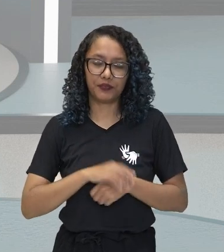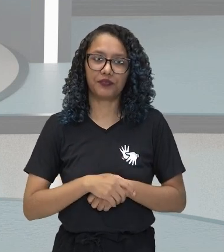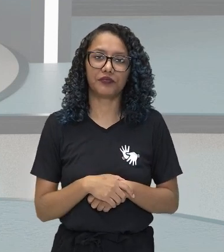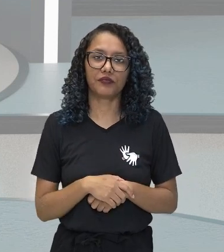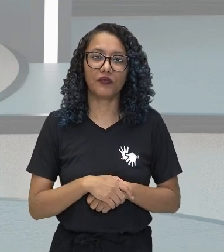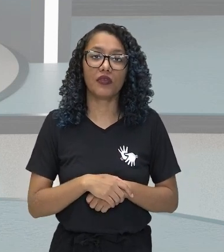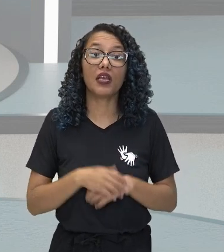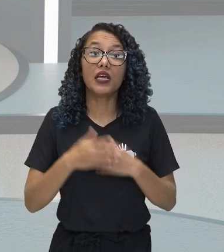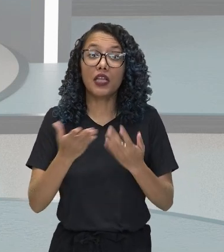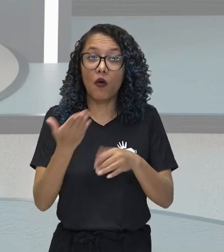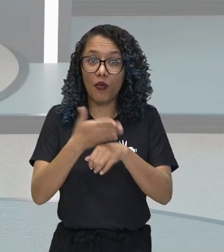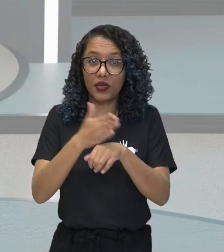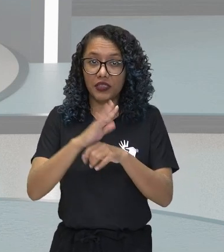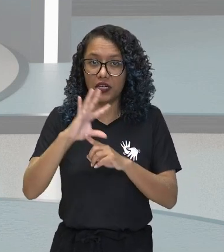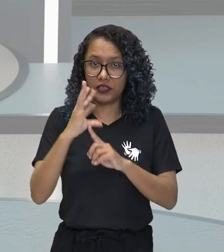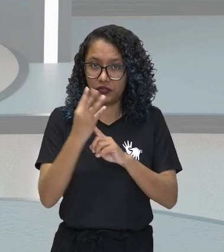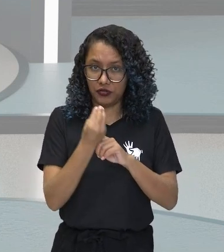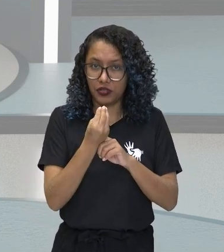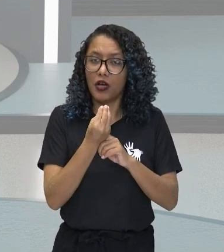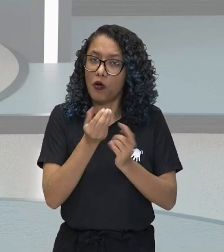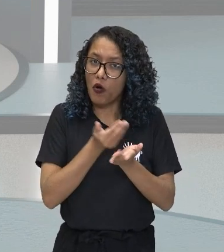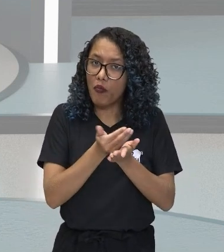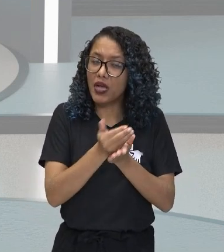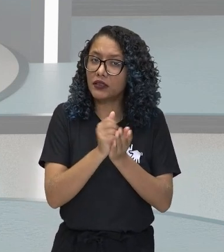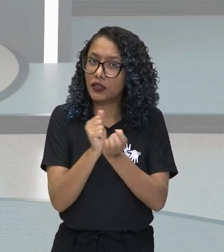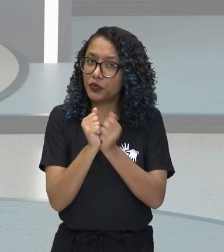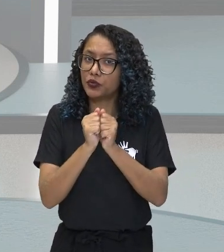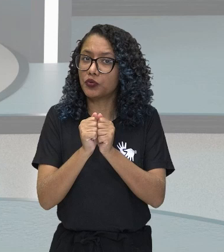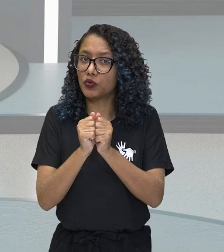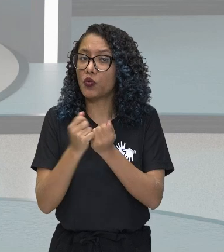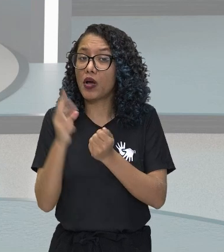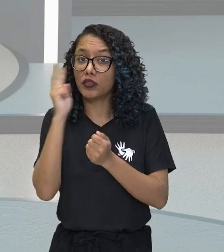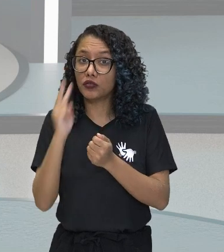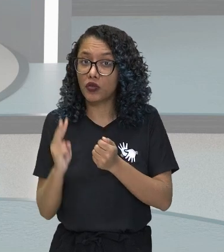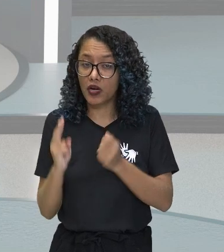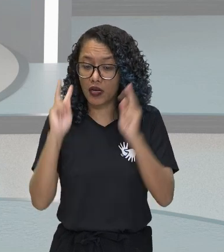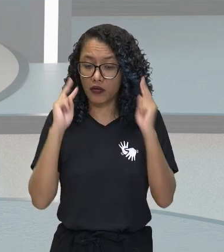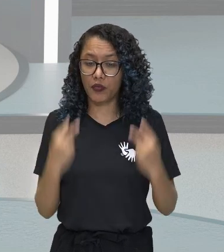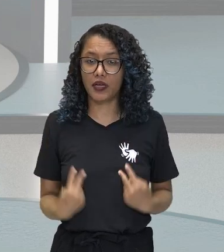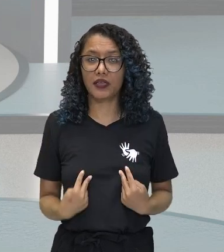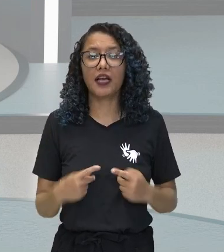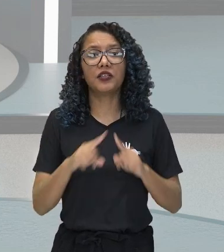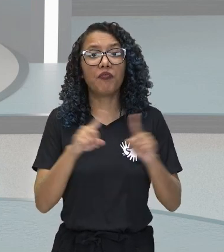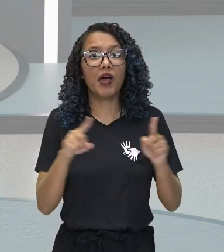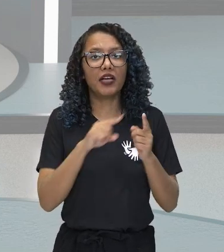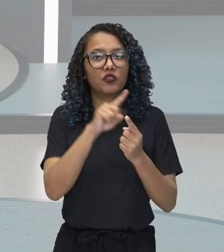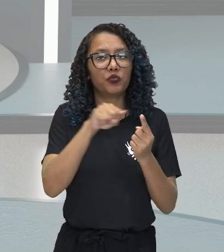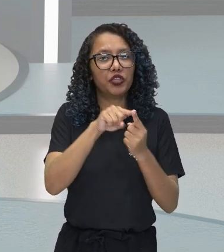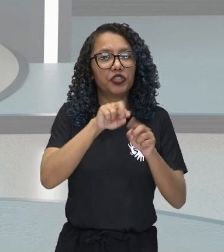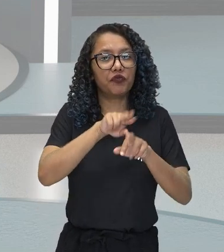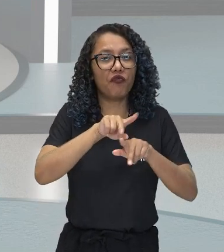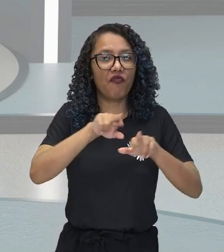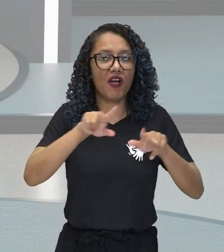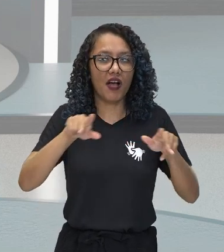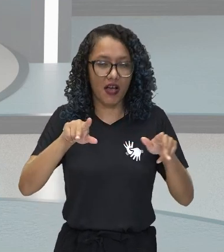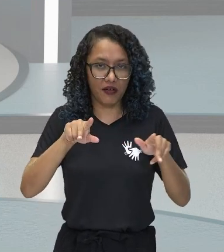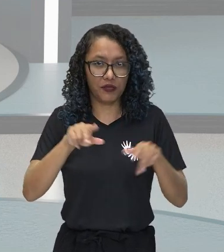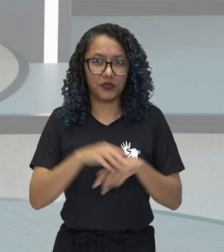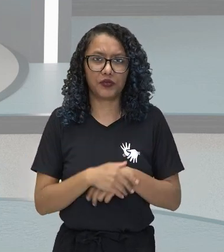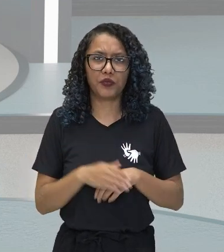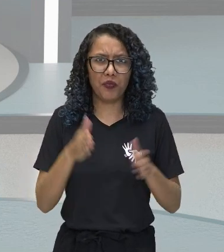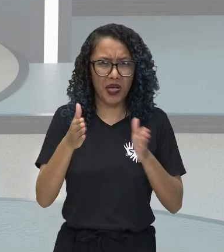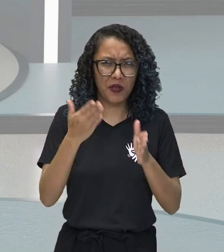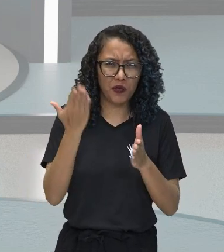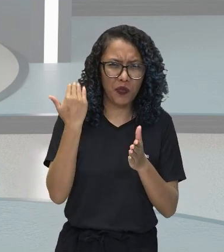artístico, ele acompanha a história da humanidade, lógico que com intenções diferentes, O homem pré-histórico, ele não tinha a intenção, não vou